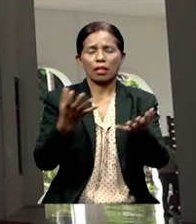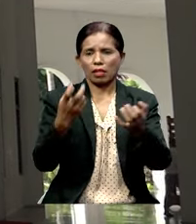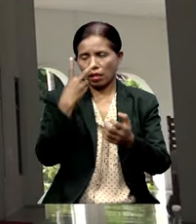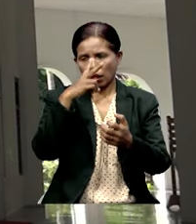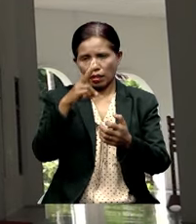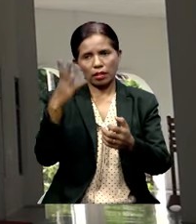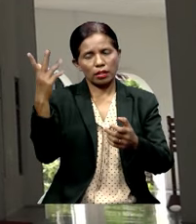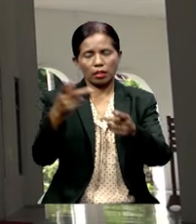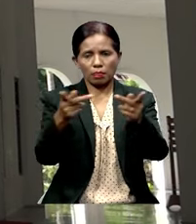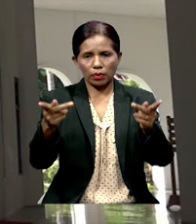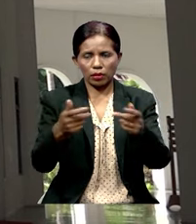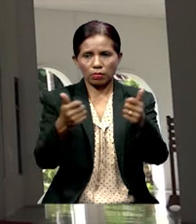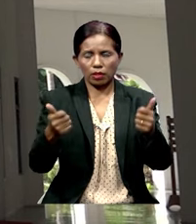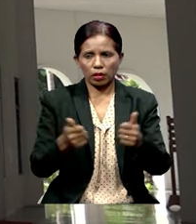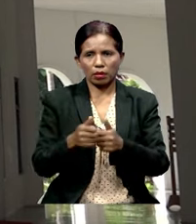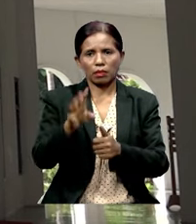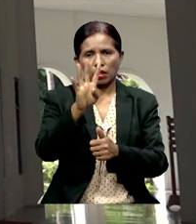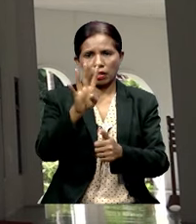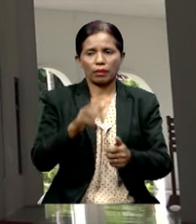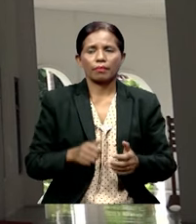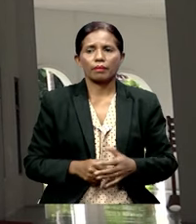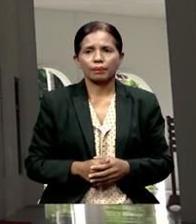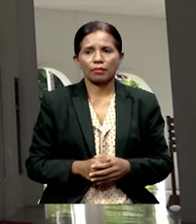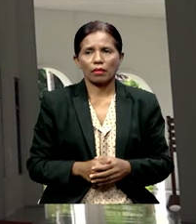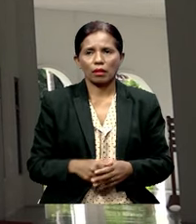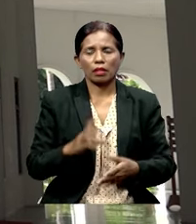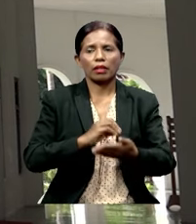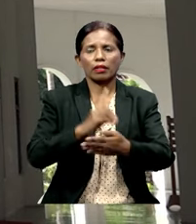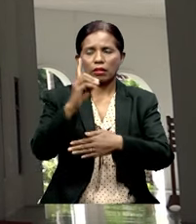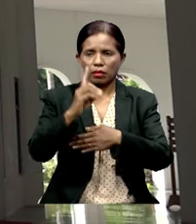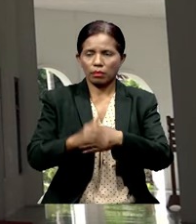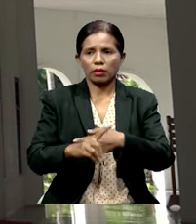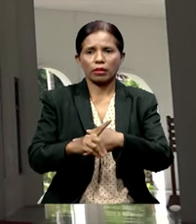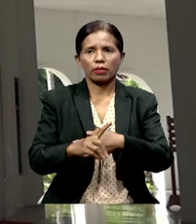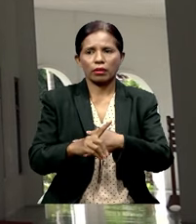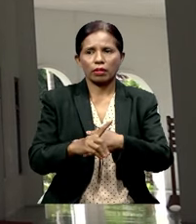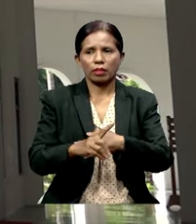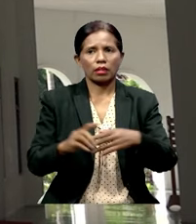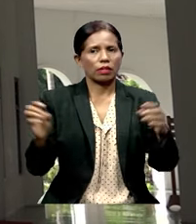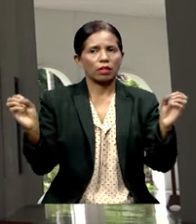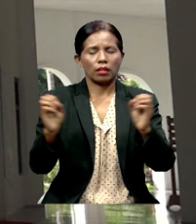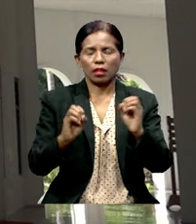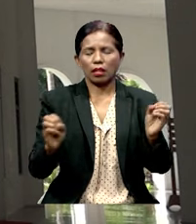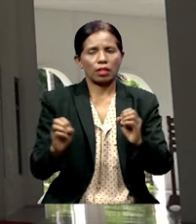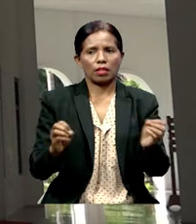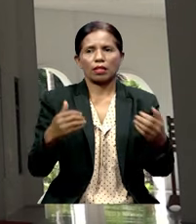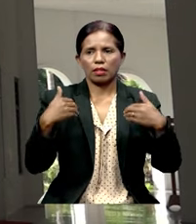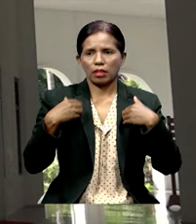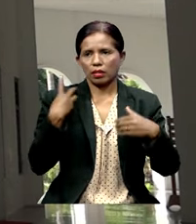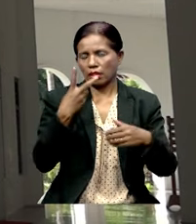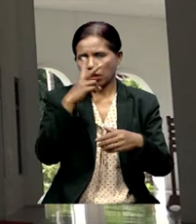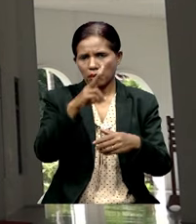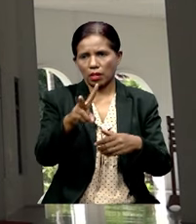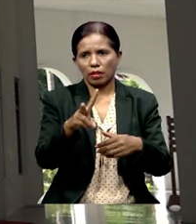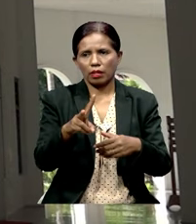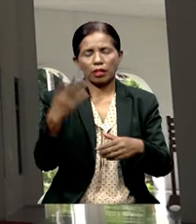vai posto hat, sub-região hat, em termos de desenvolvimento, né, lá é equilibrada. Porque Itacaracare me arreia